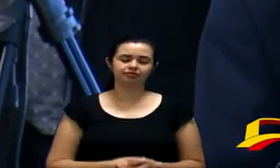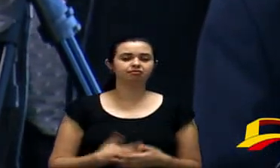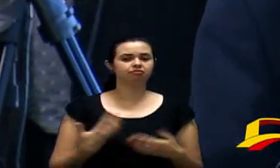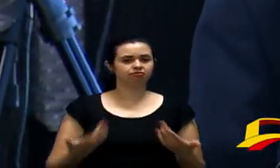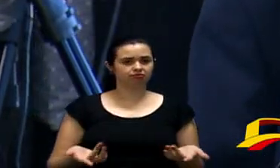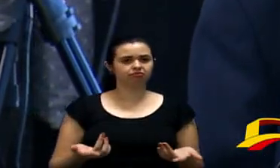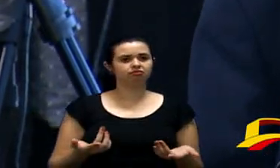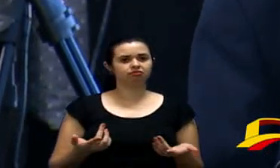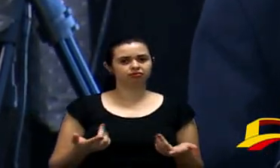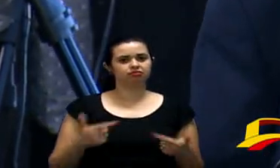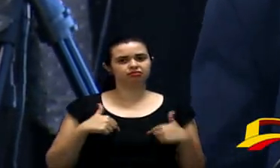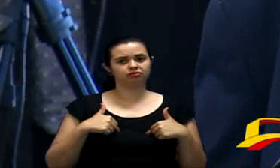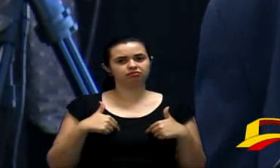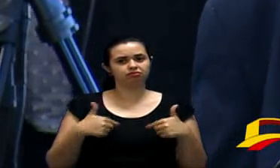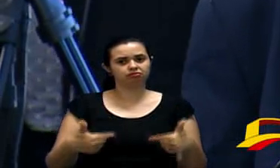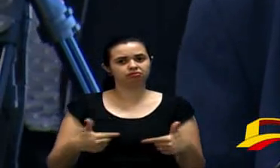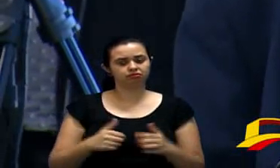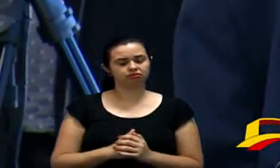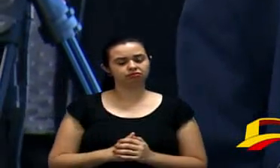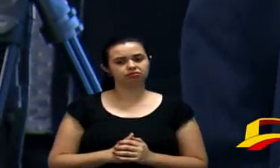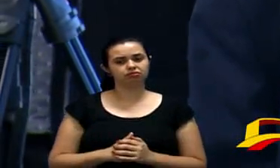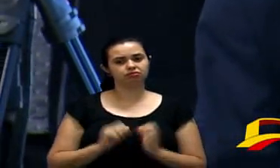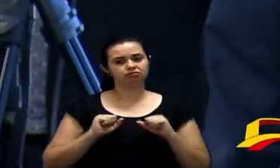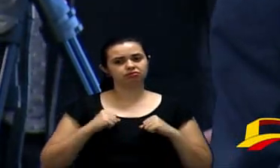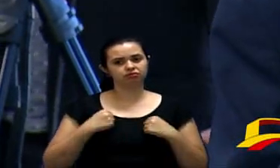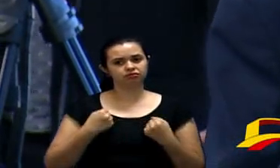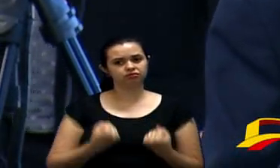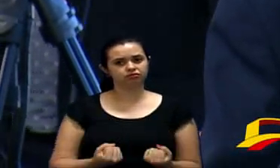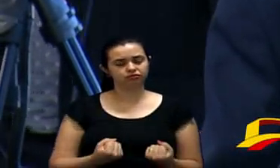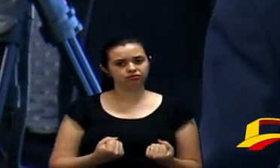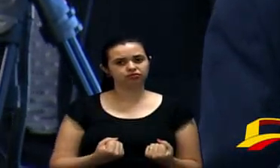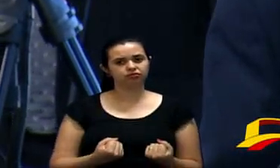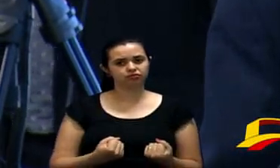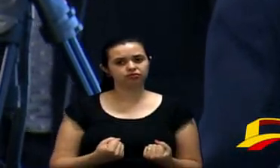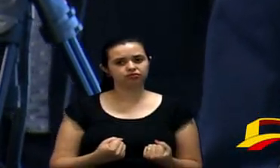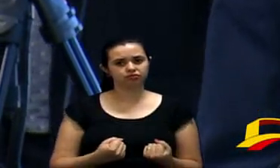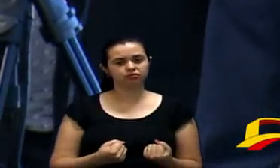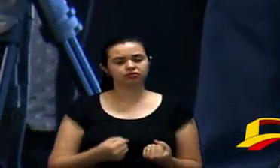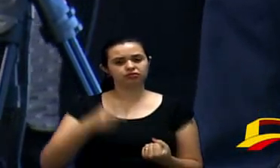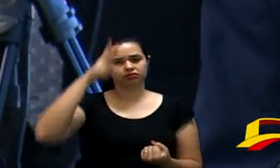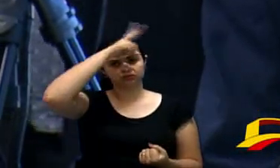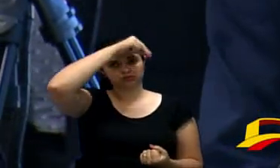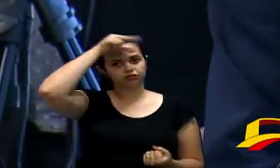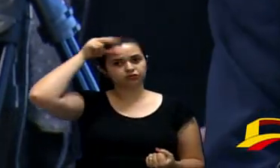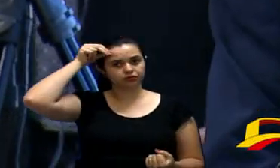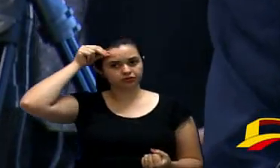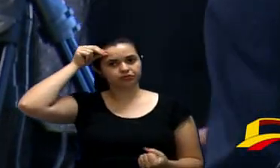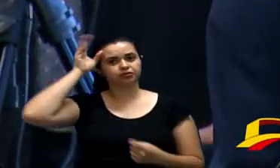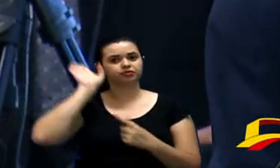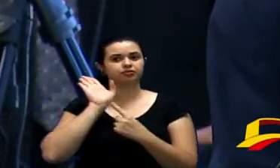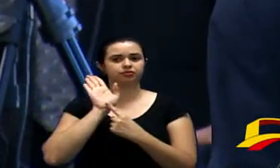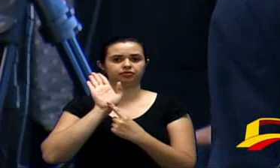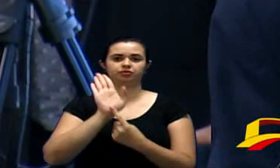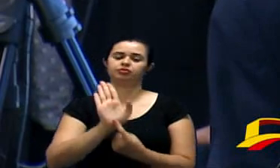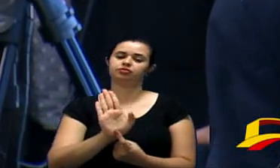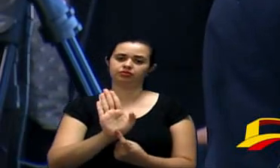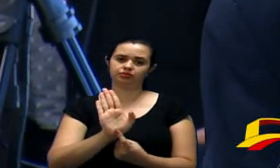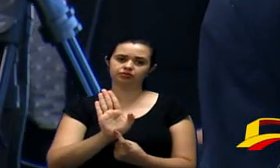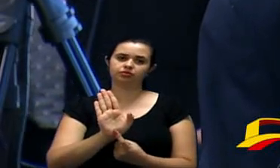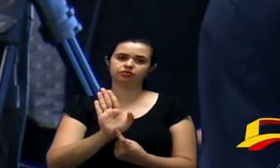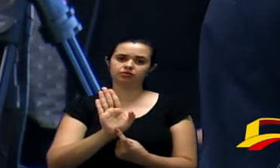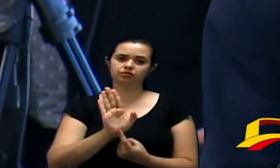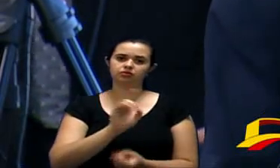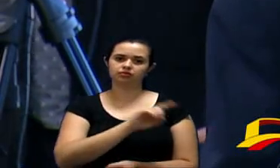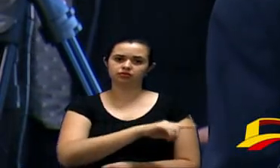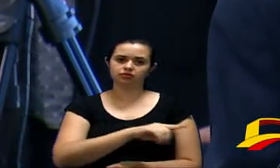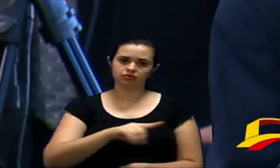lutei, realmente temos lutado, eu lembro com o vereador Marlinense, para que a prefeitura apresentasse, para sair essa burocracia